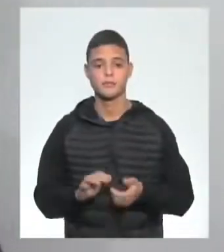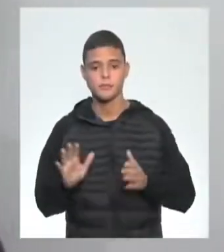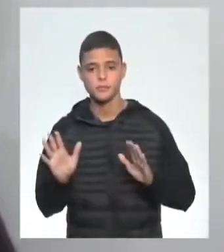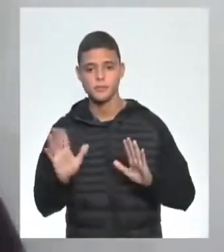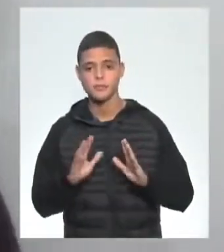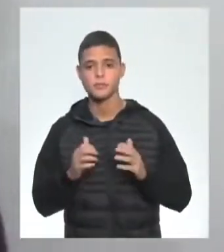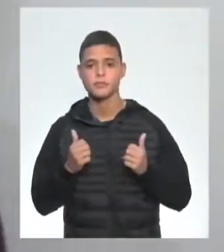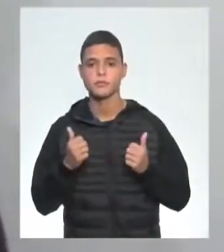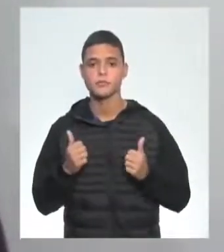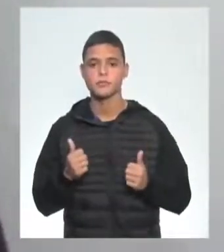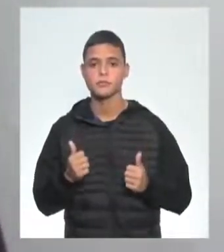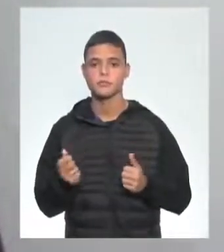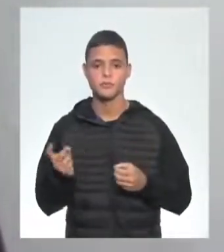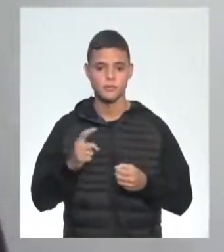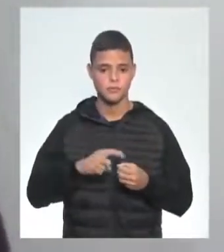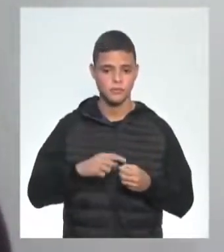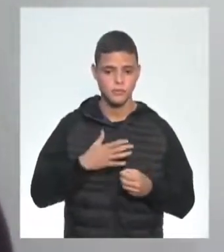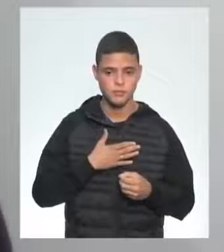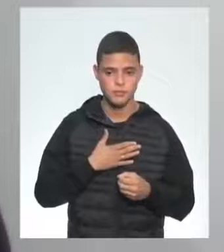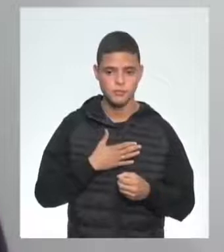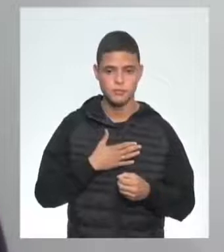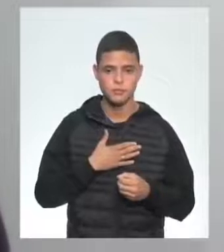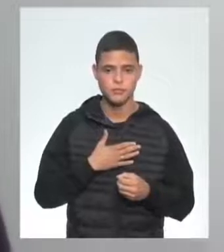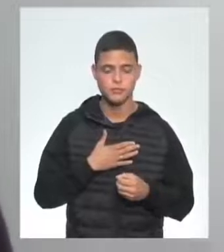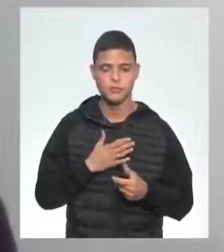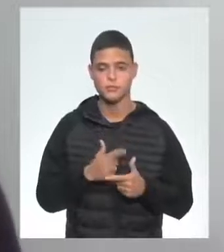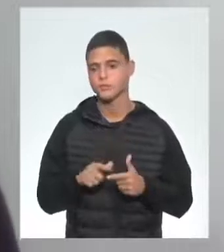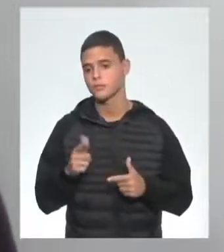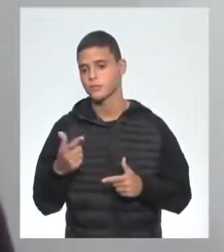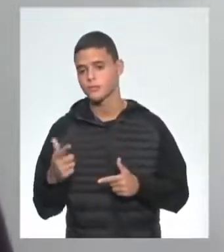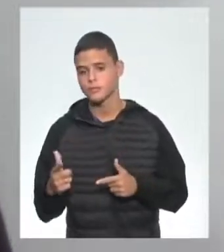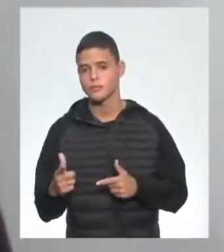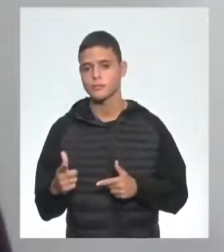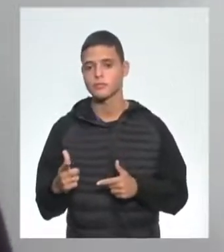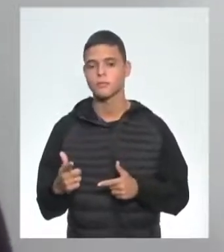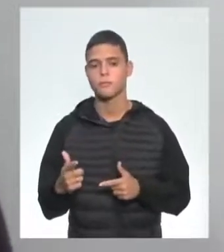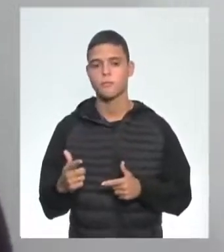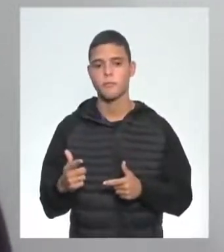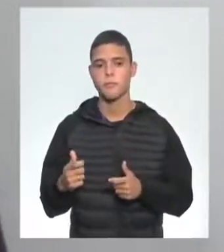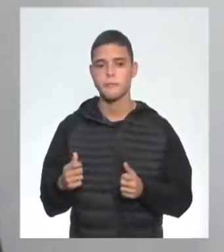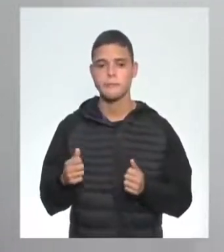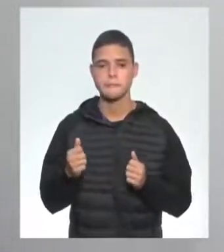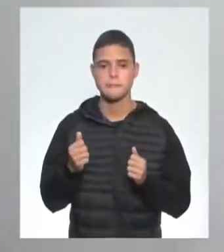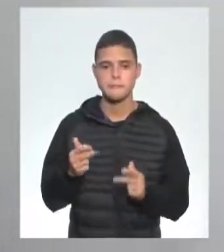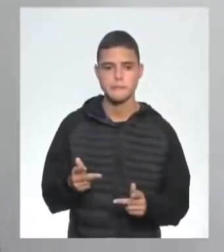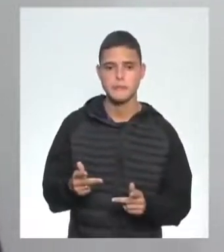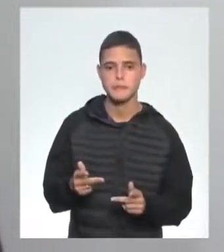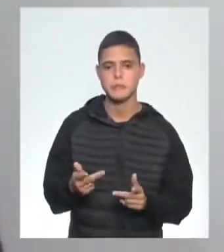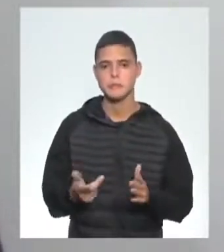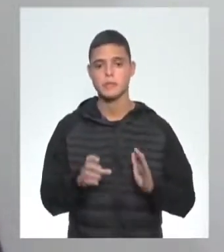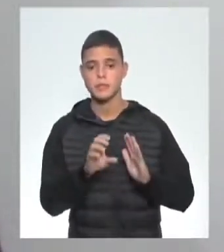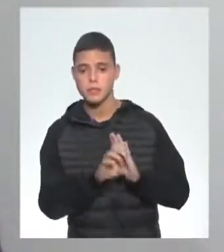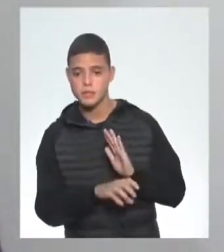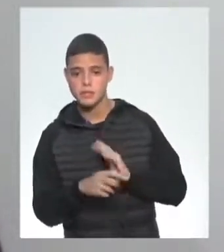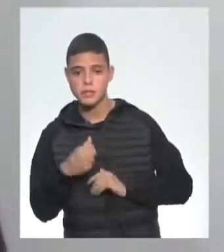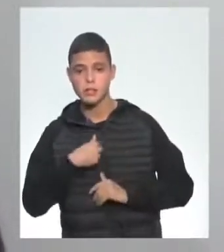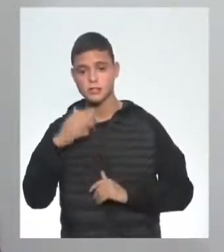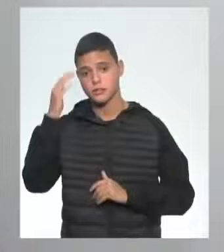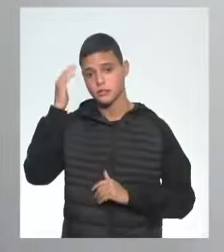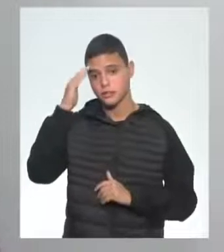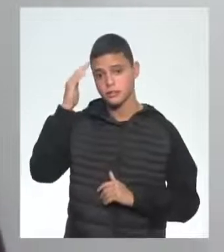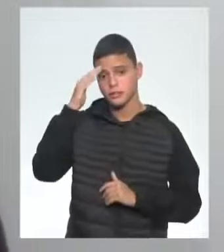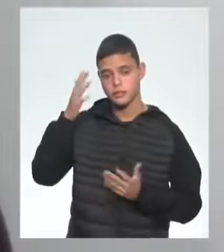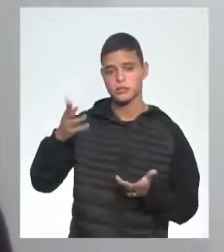Olá, então. Voltou comigo? Sem problemas. Sim, totalmente. Sim, no contexto, muito do que eu aprendi e vivi foi dentro